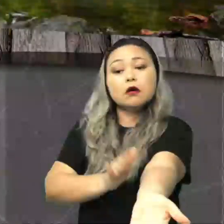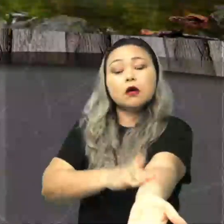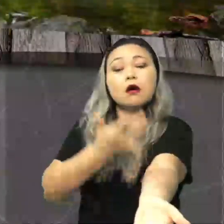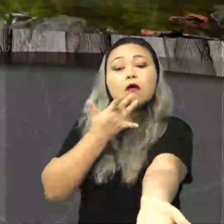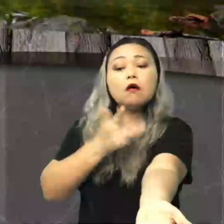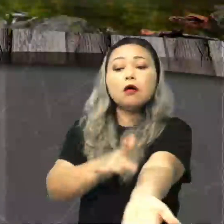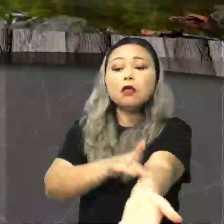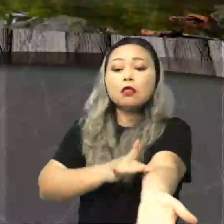também,